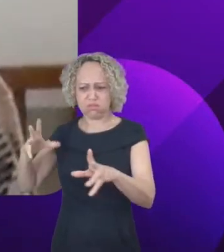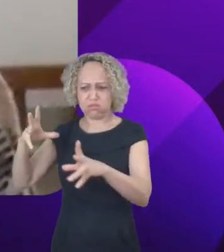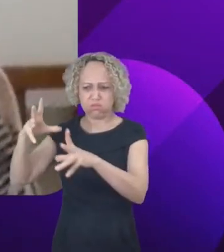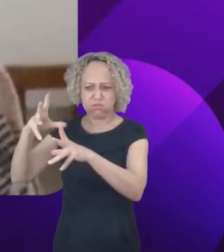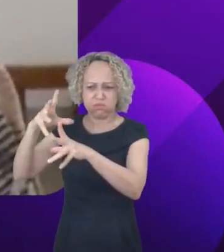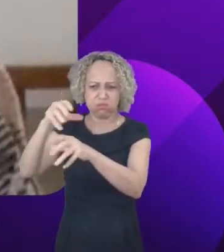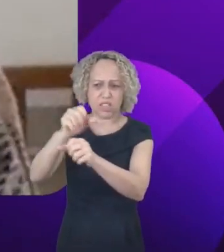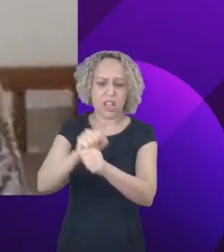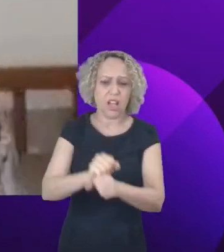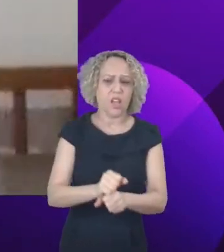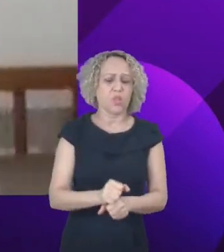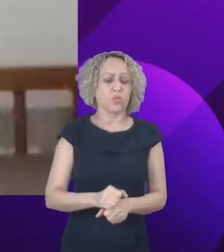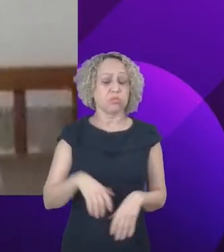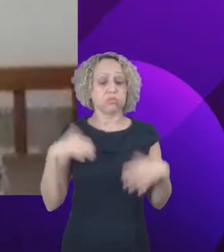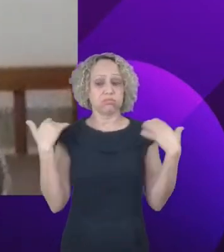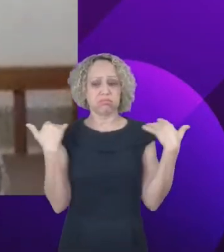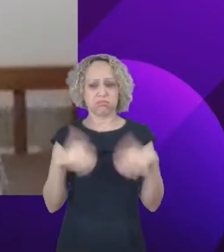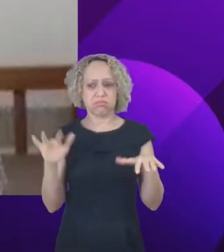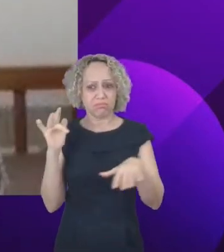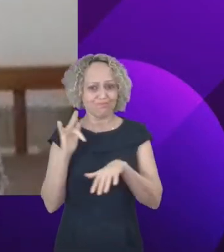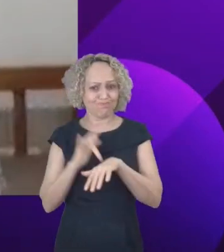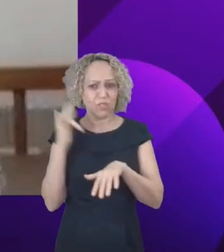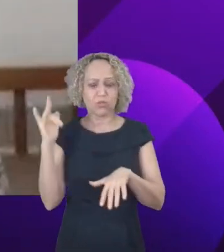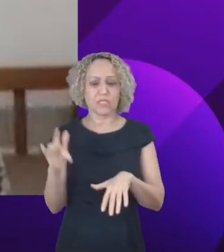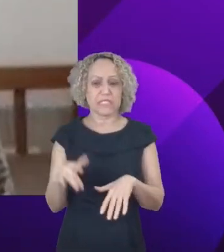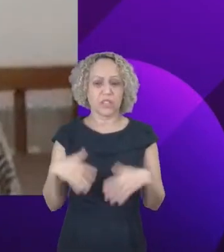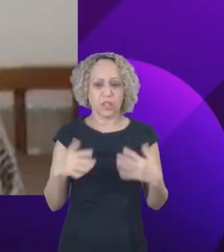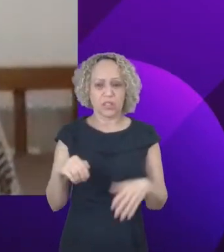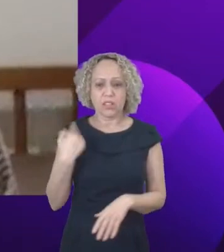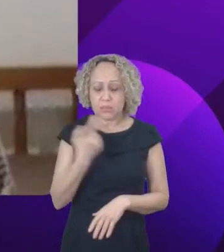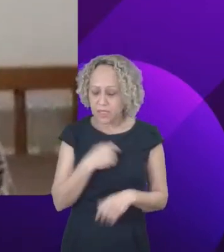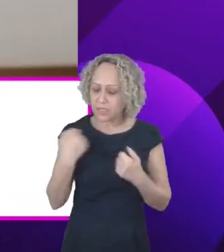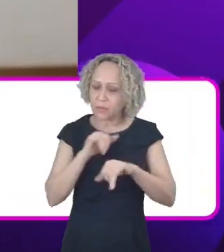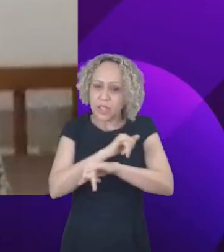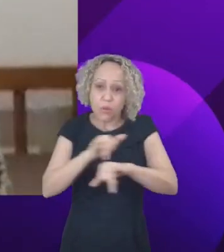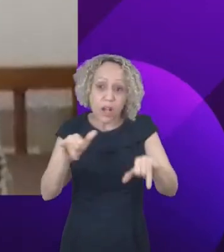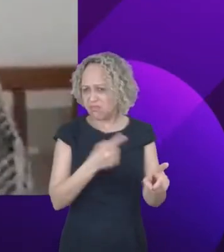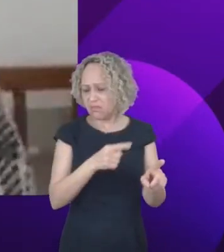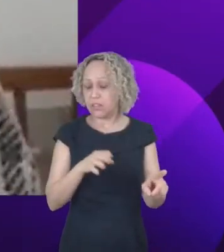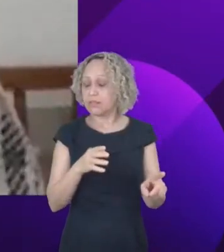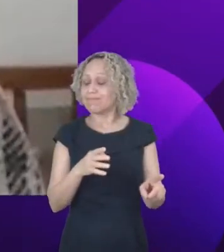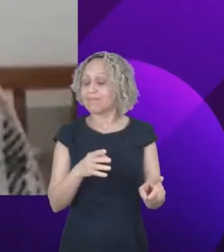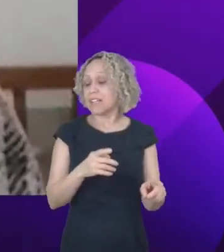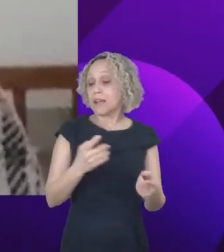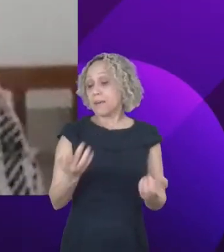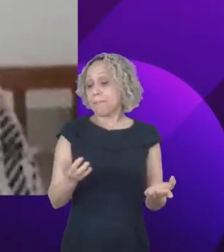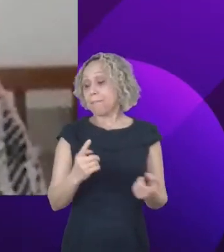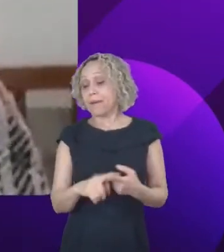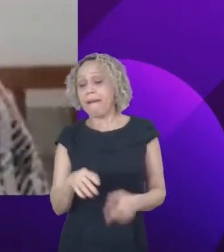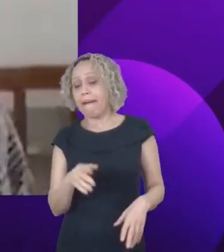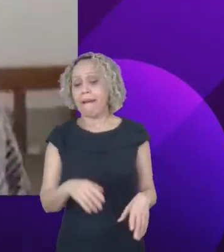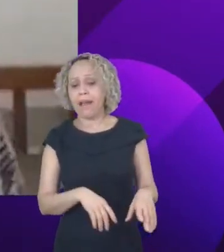nacional de sensibilização do conjunto da sociedade sobre essas questões. Então, é fundamental